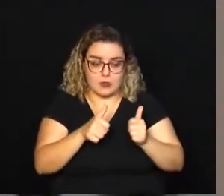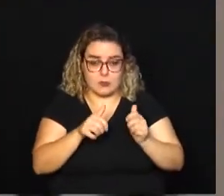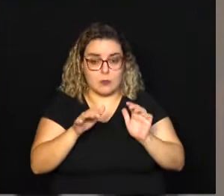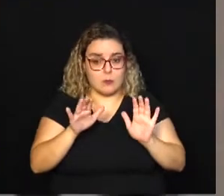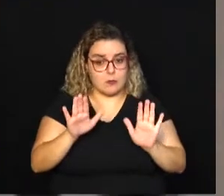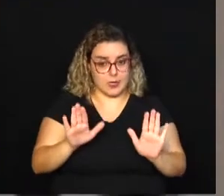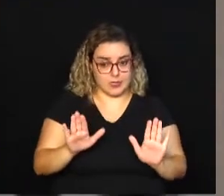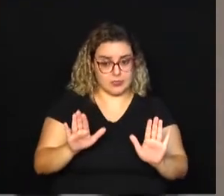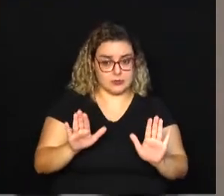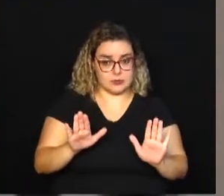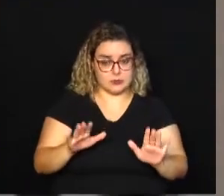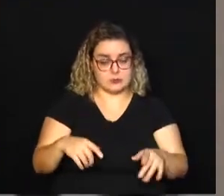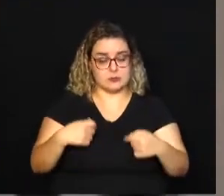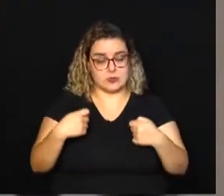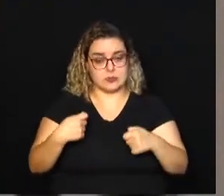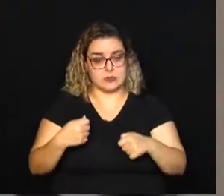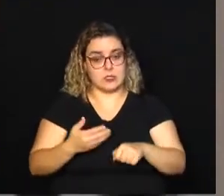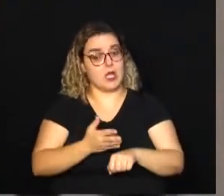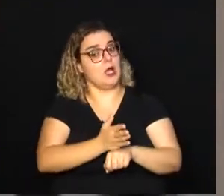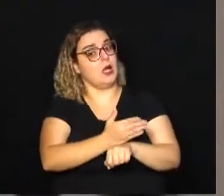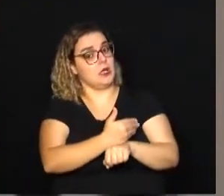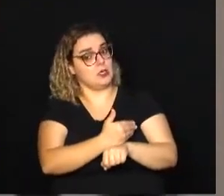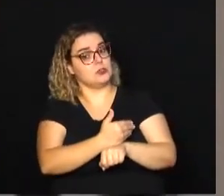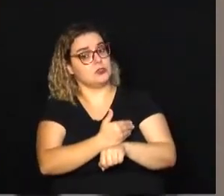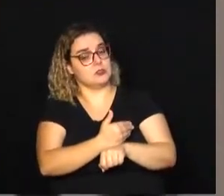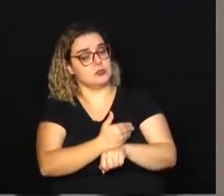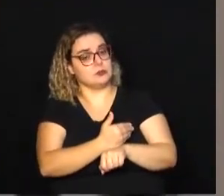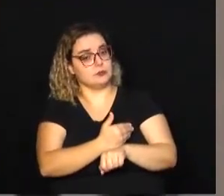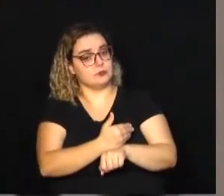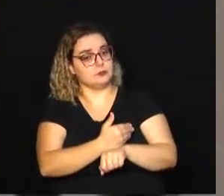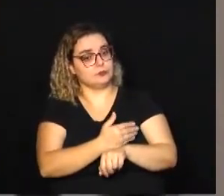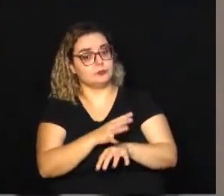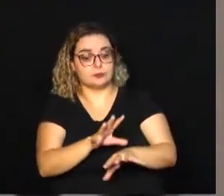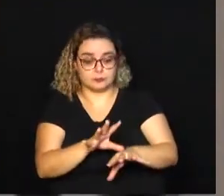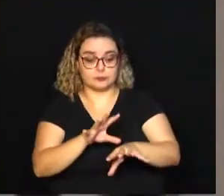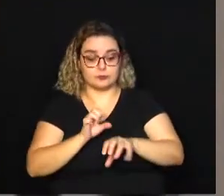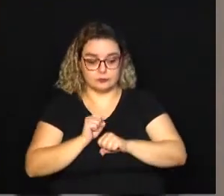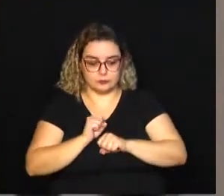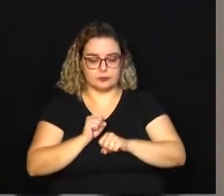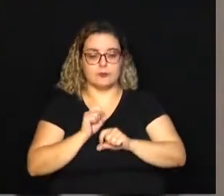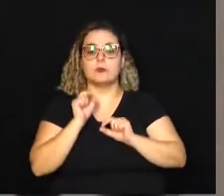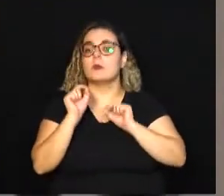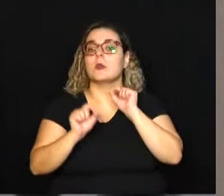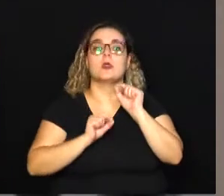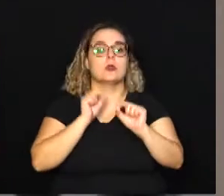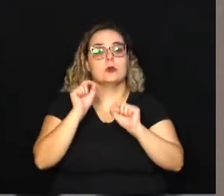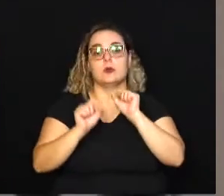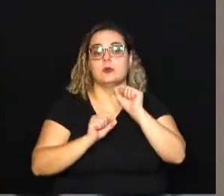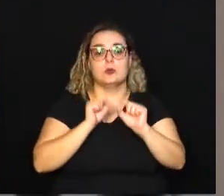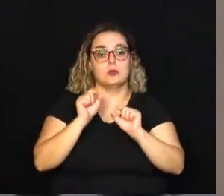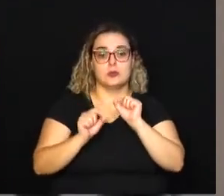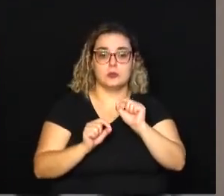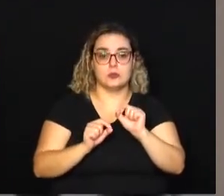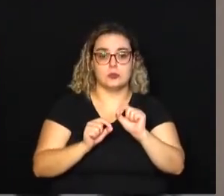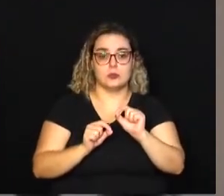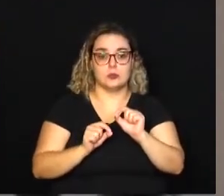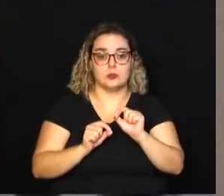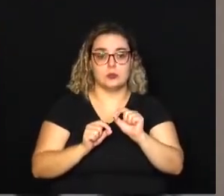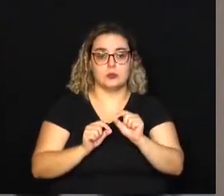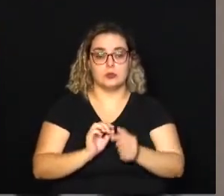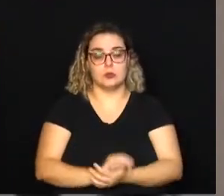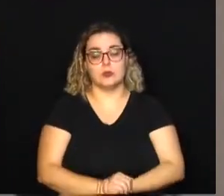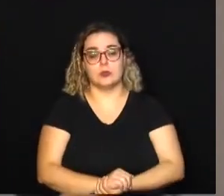que ter uma condição anterior, que é dotar o alunado de